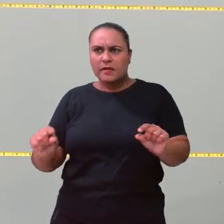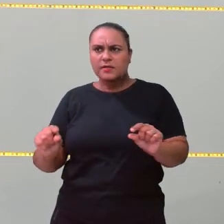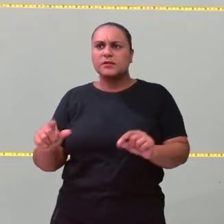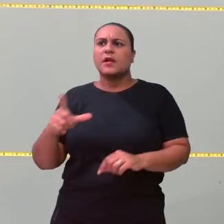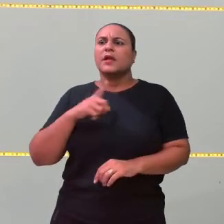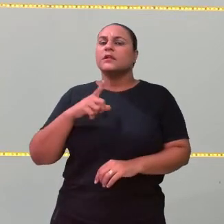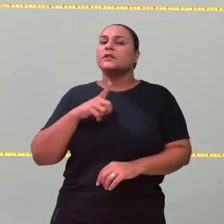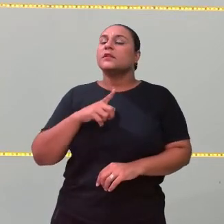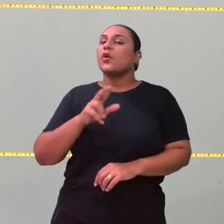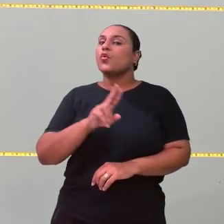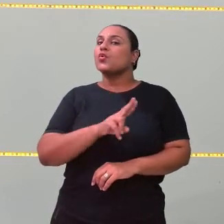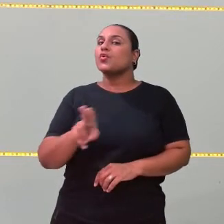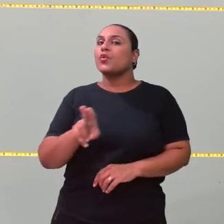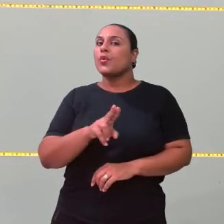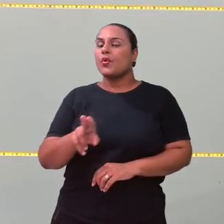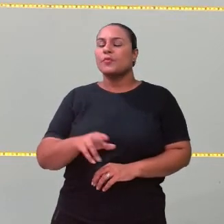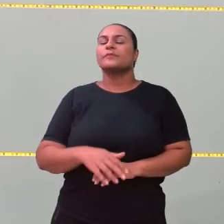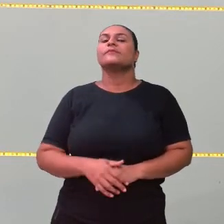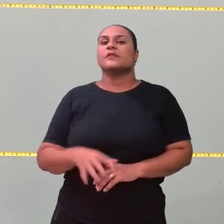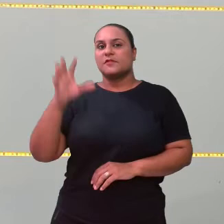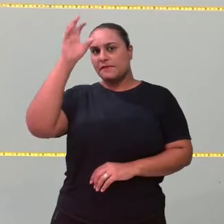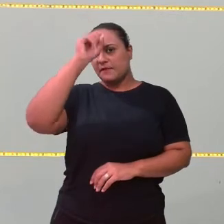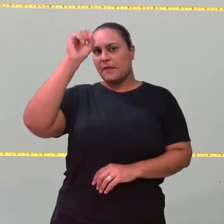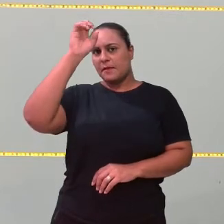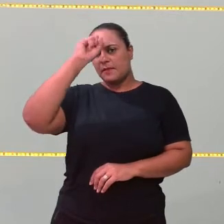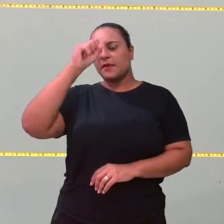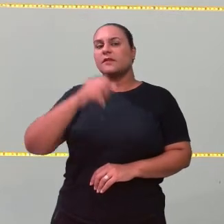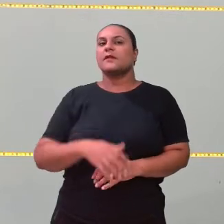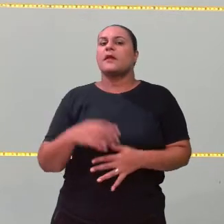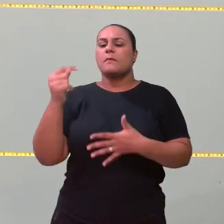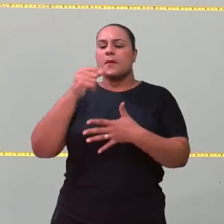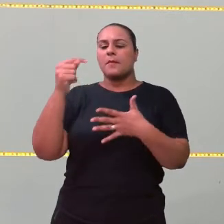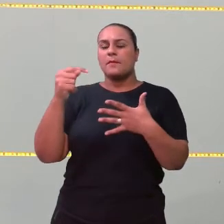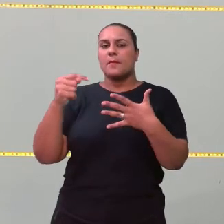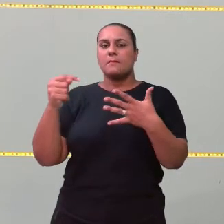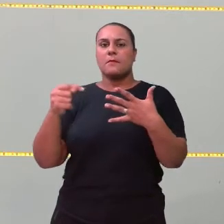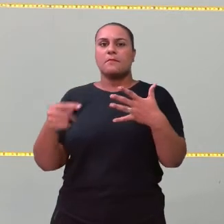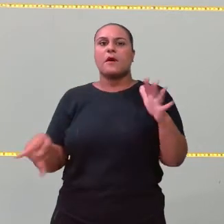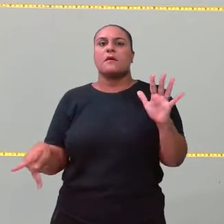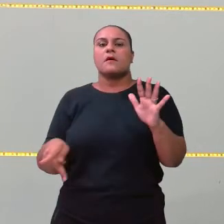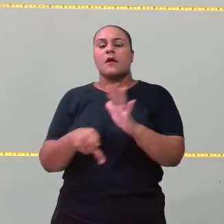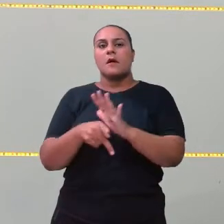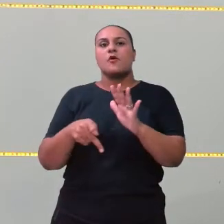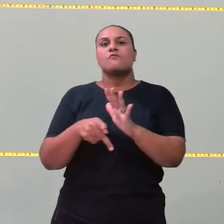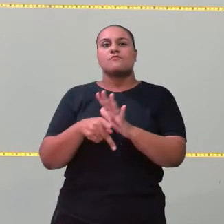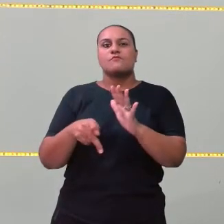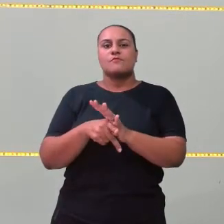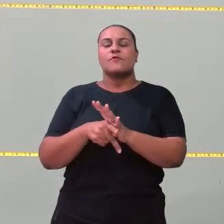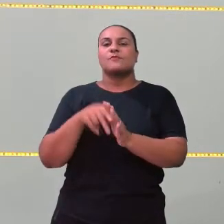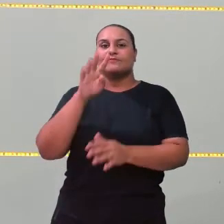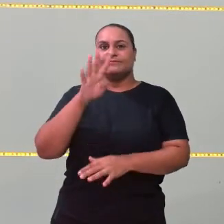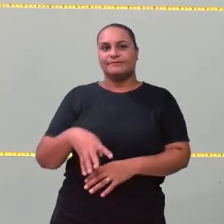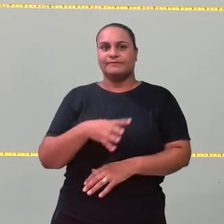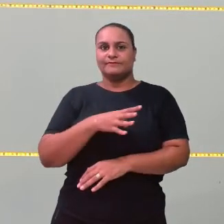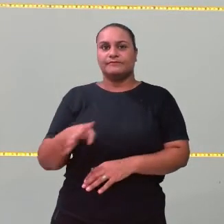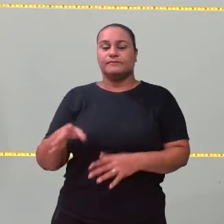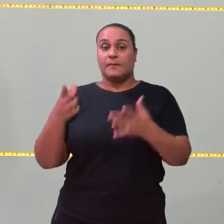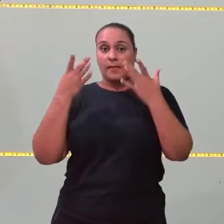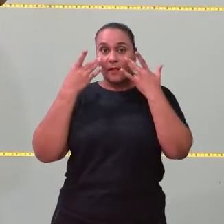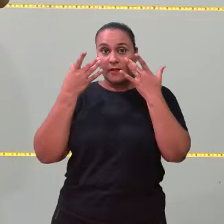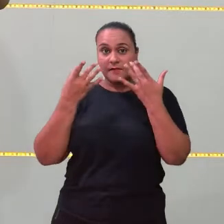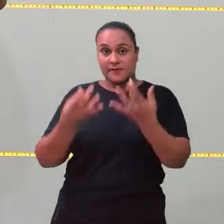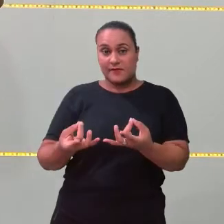bem pequenininho. Então, a gente vai aprender o que significa cada coisinha dessa. Então, fica aí de olho na tabela e eu já